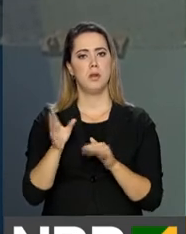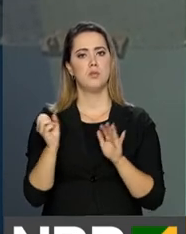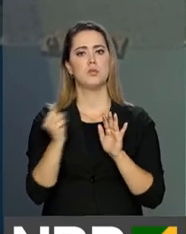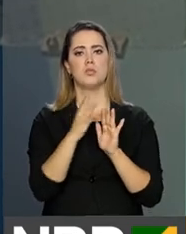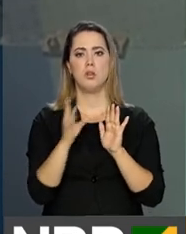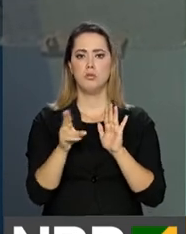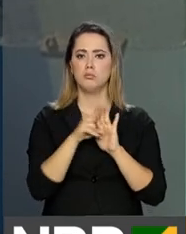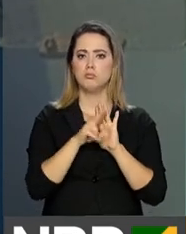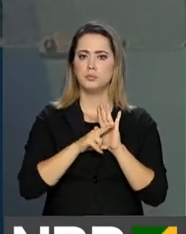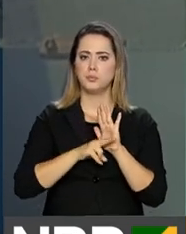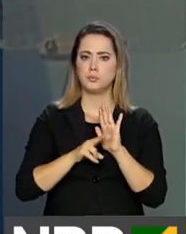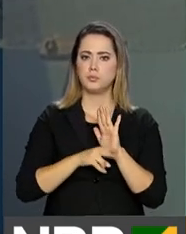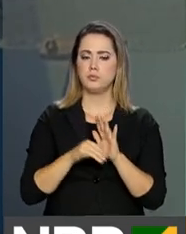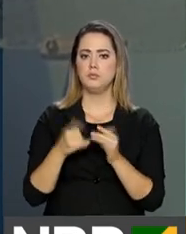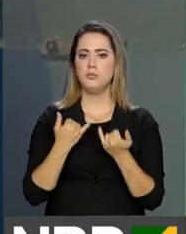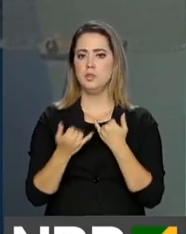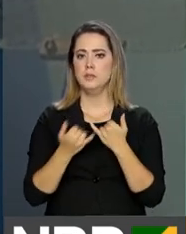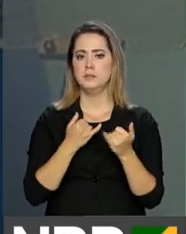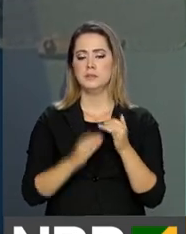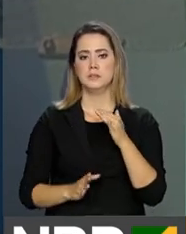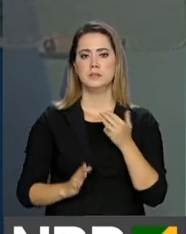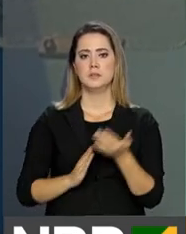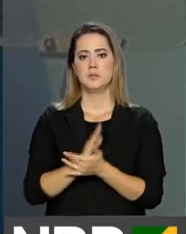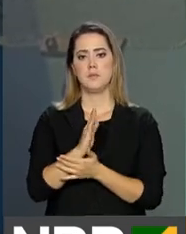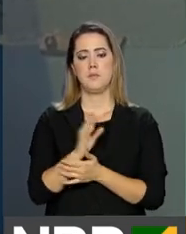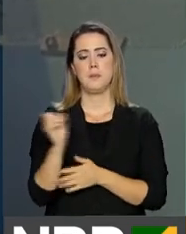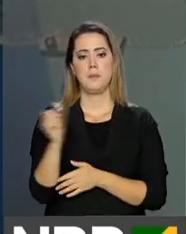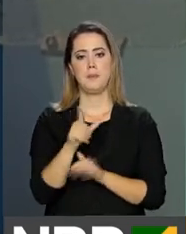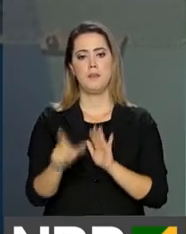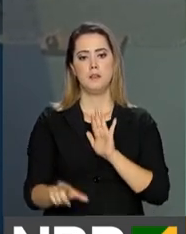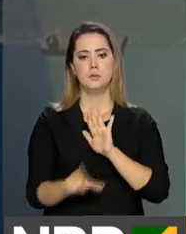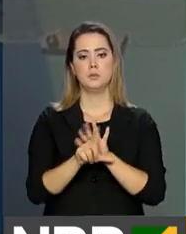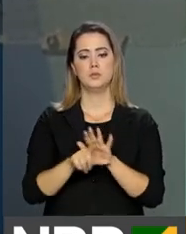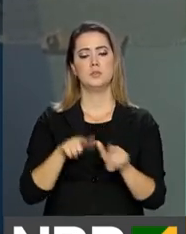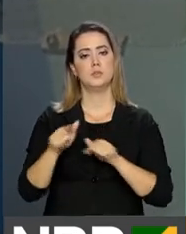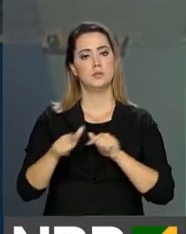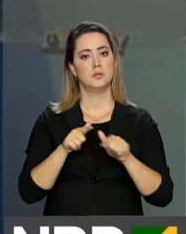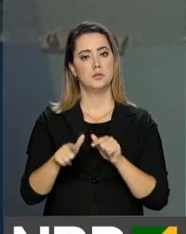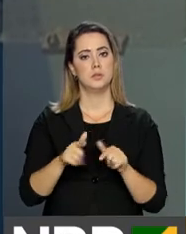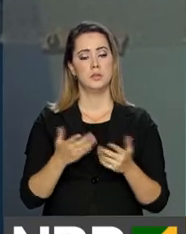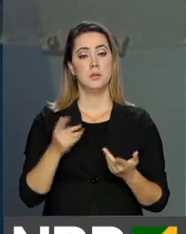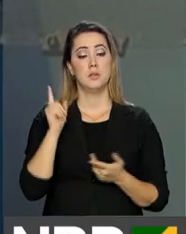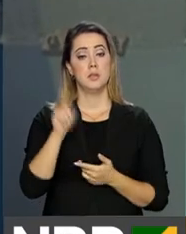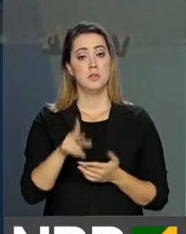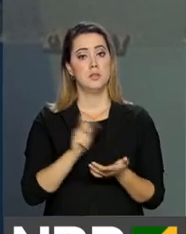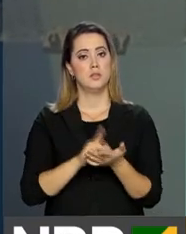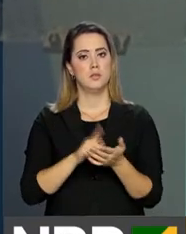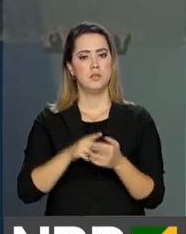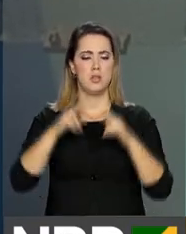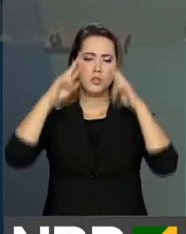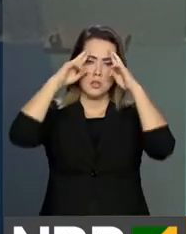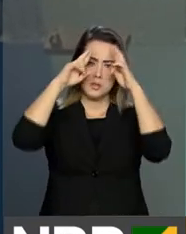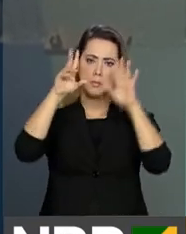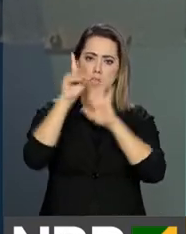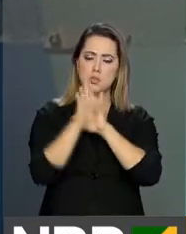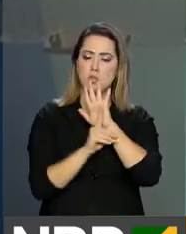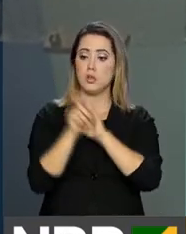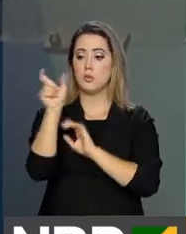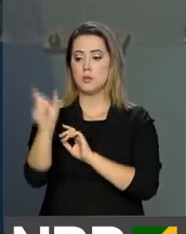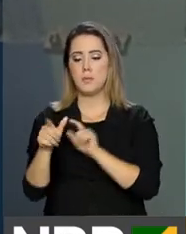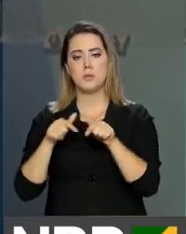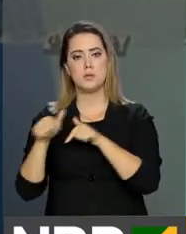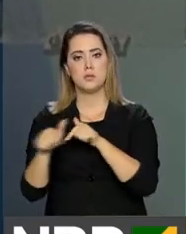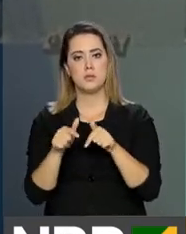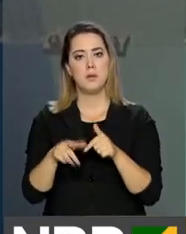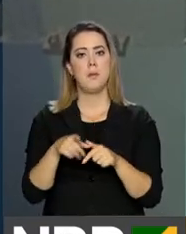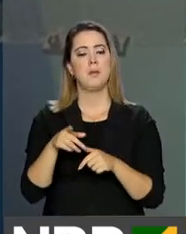por exemplo, a aprovação da modernização da legislação trabalhista, que, na verdade, respeita direitos do trabalhador. Eu quero